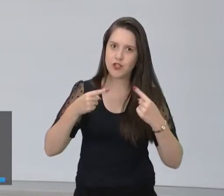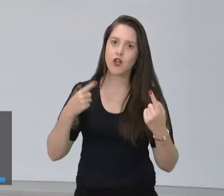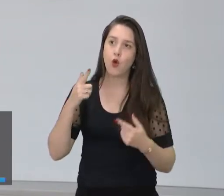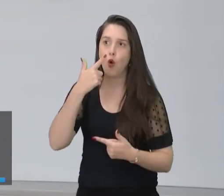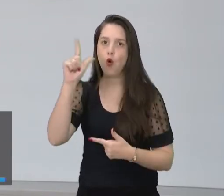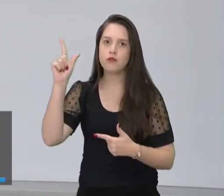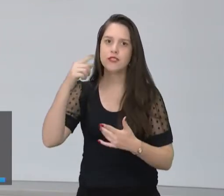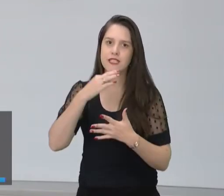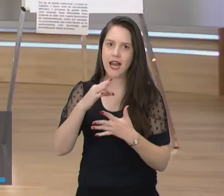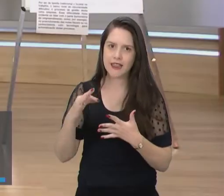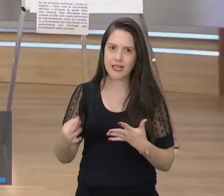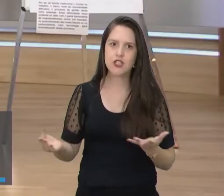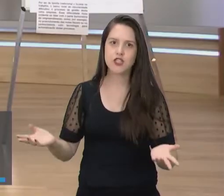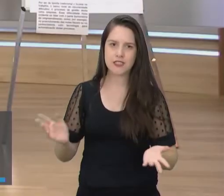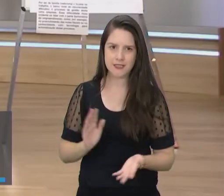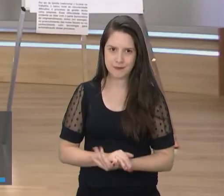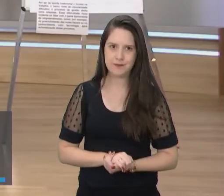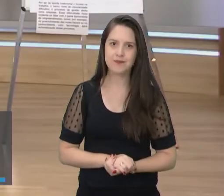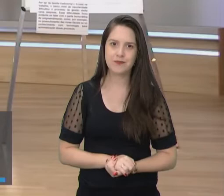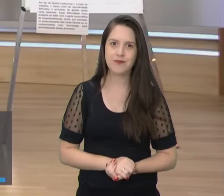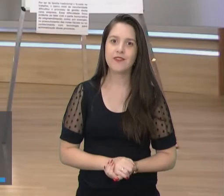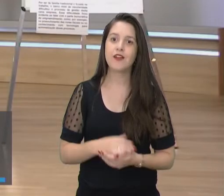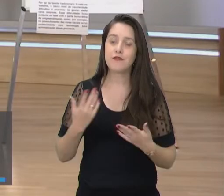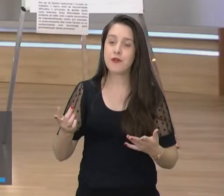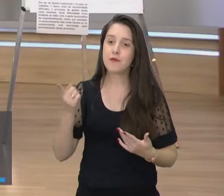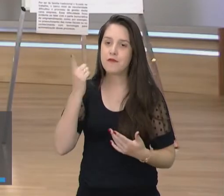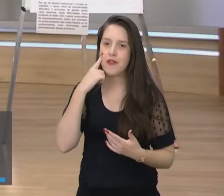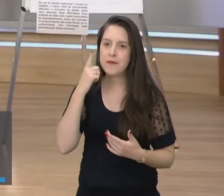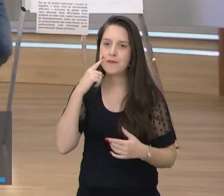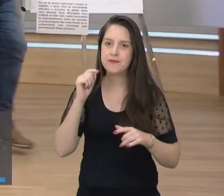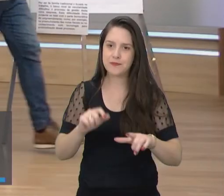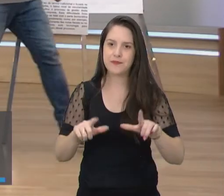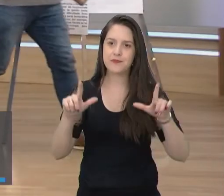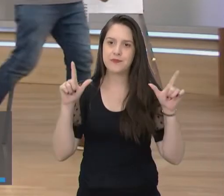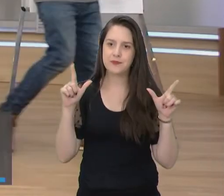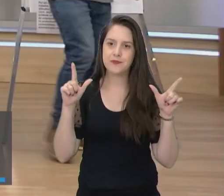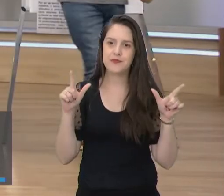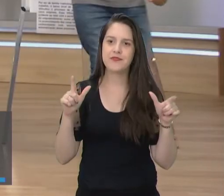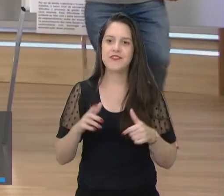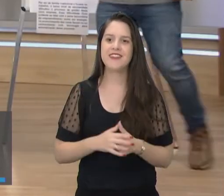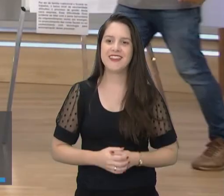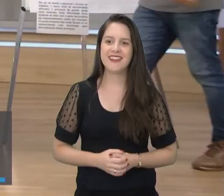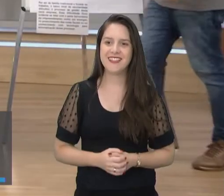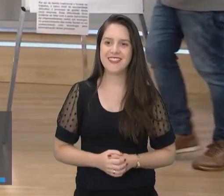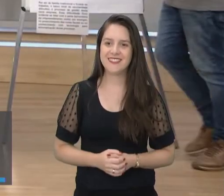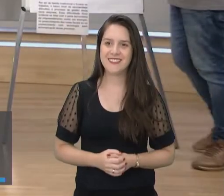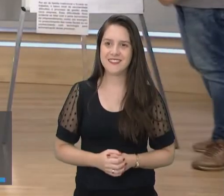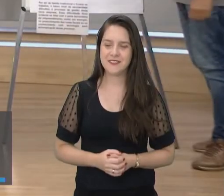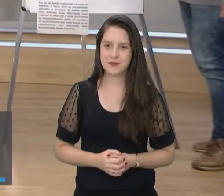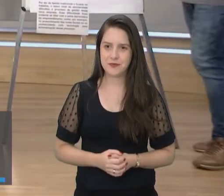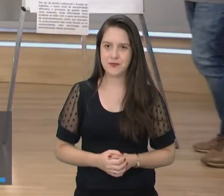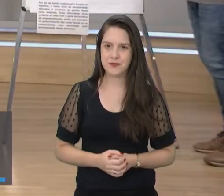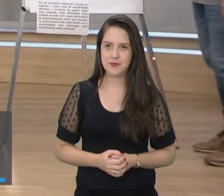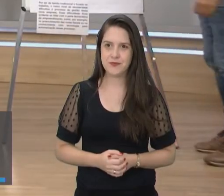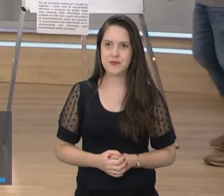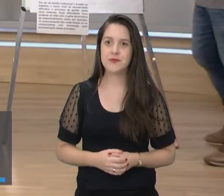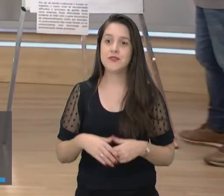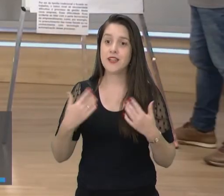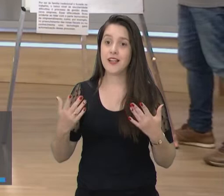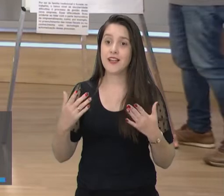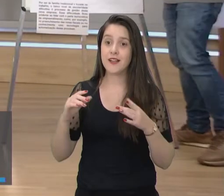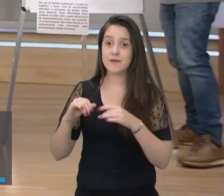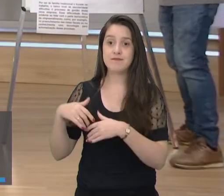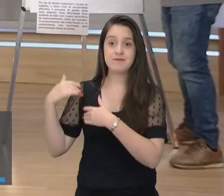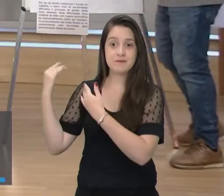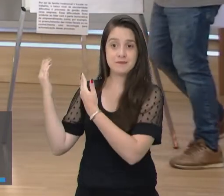características desse texto. Legal. Beleza? Beleza. Então vamos para cá? Vamos lá. Vamos lá. Ó, eu vou vir para cá para a gente poder ler esse texto que está aqui. A Janaína